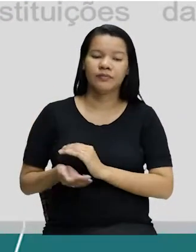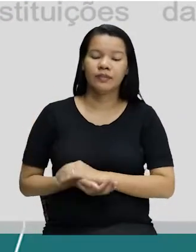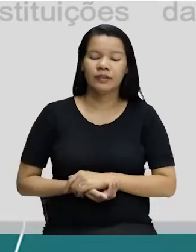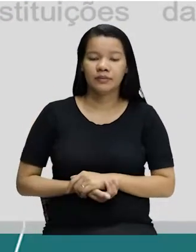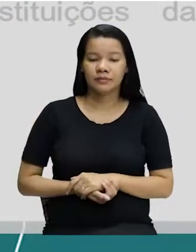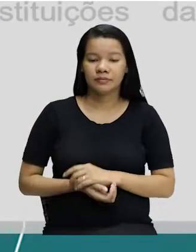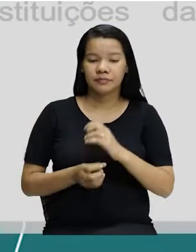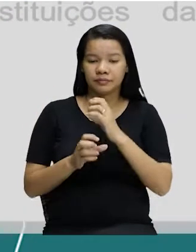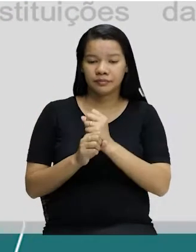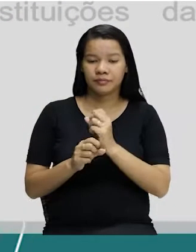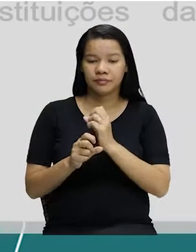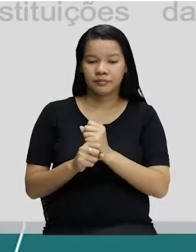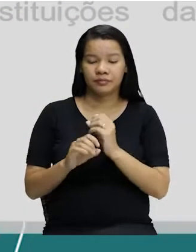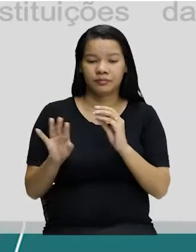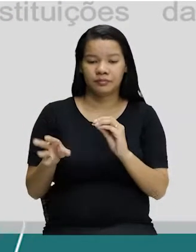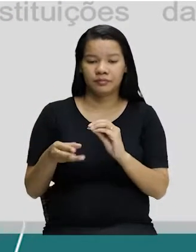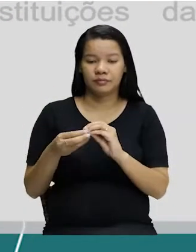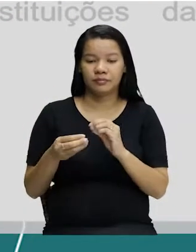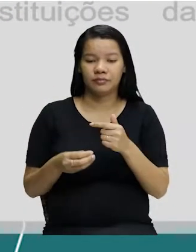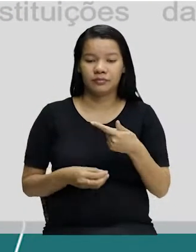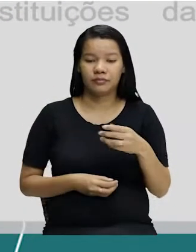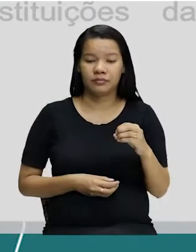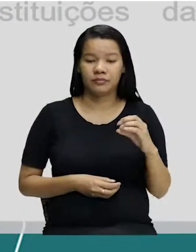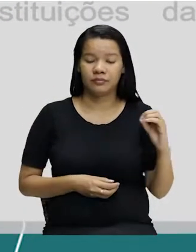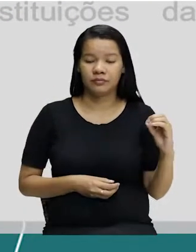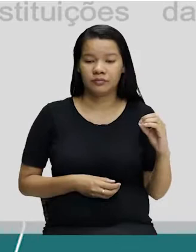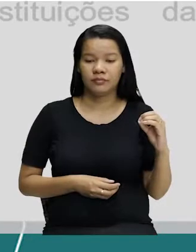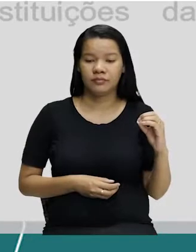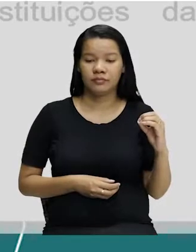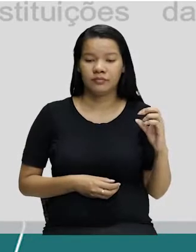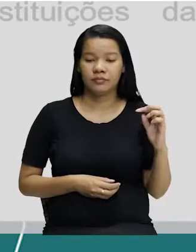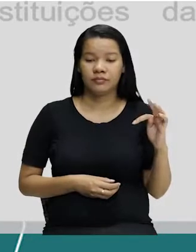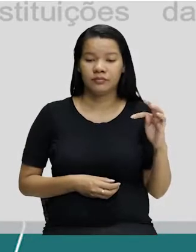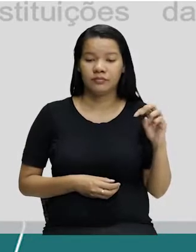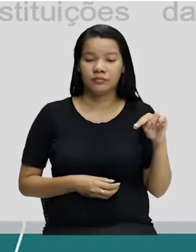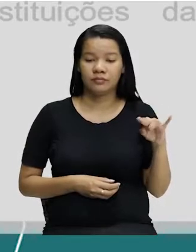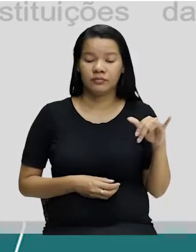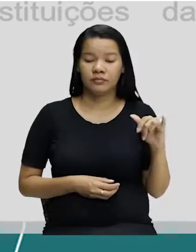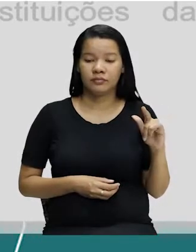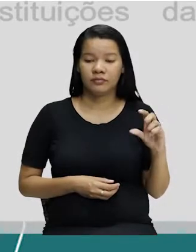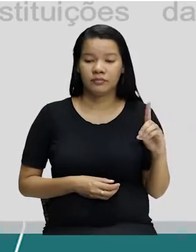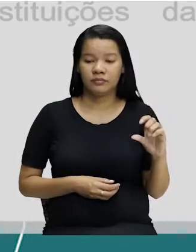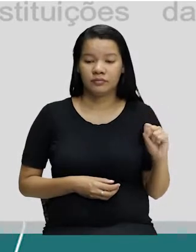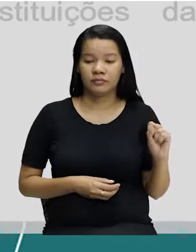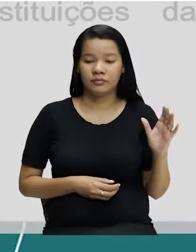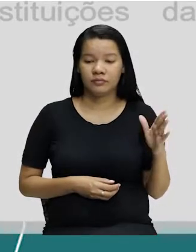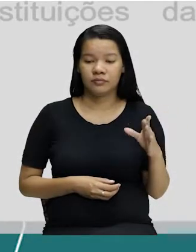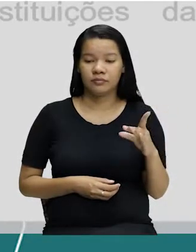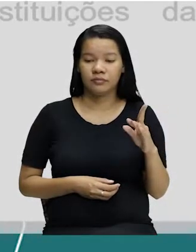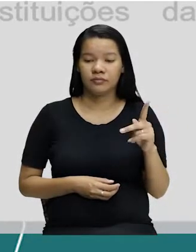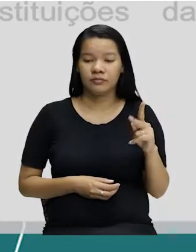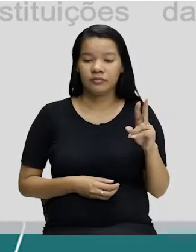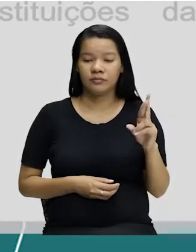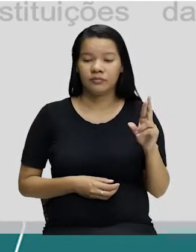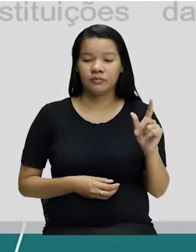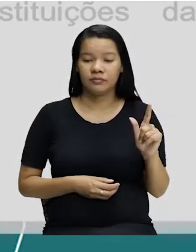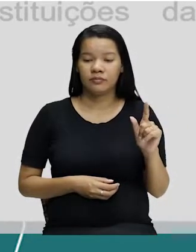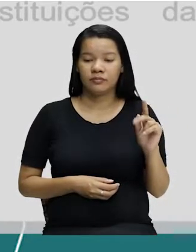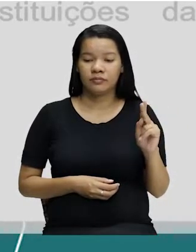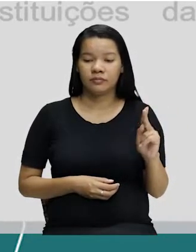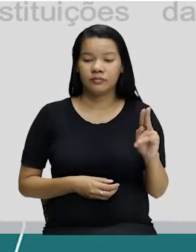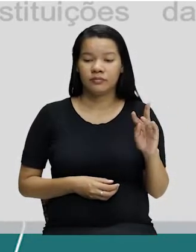Calcula-se uma acumulação de 700 toneladas de plutônio obtidas a partir do urânio,